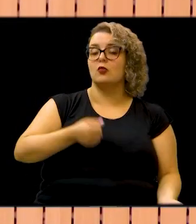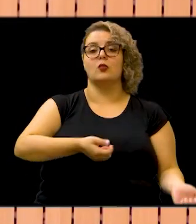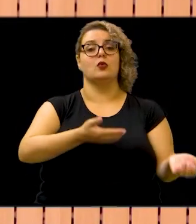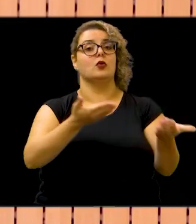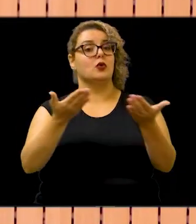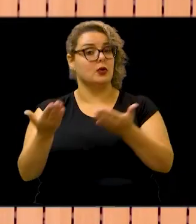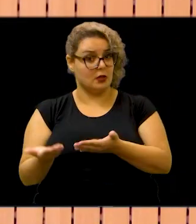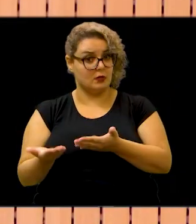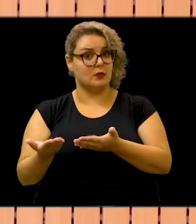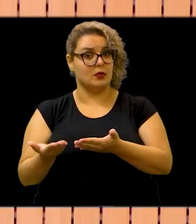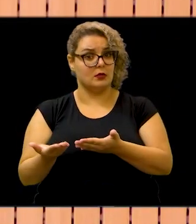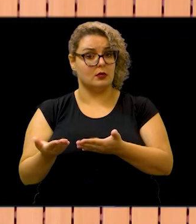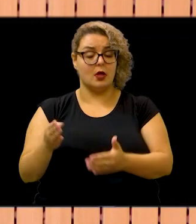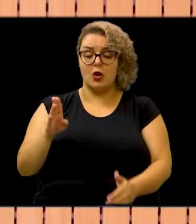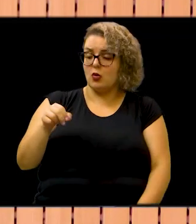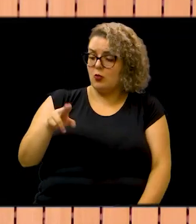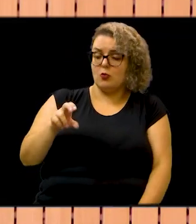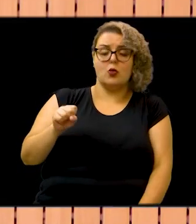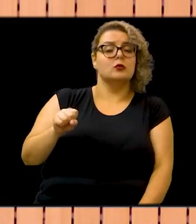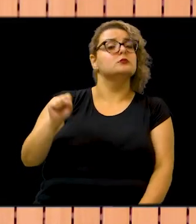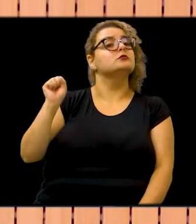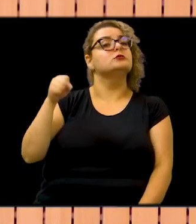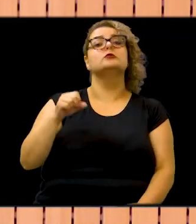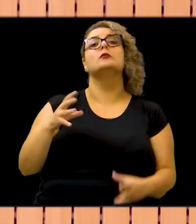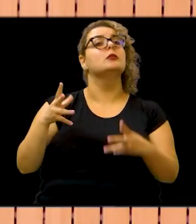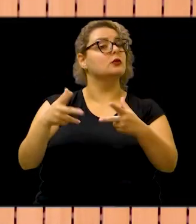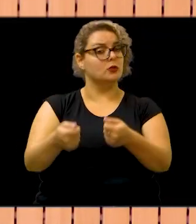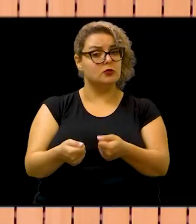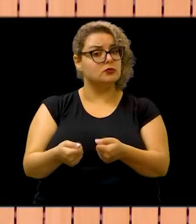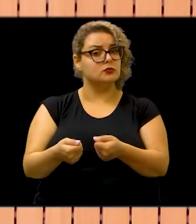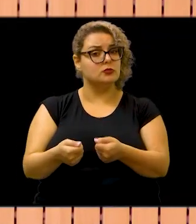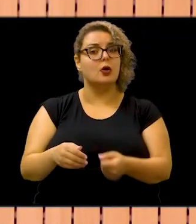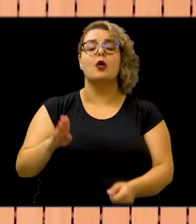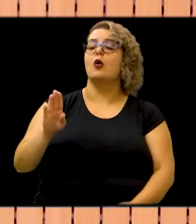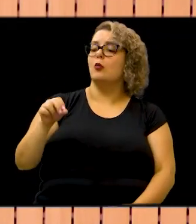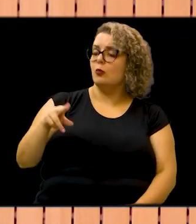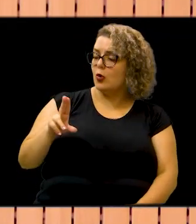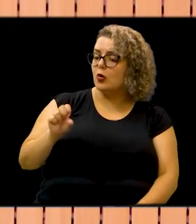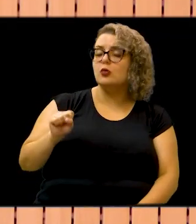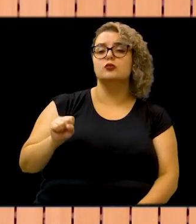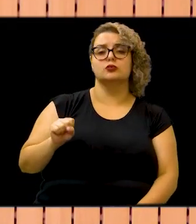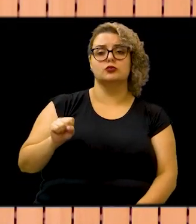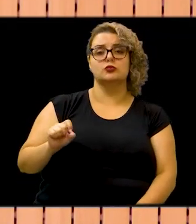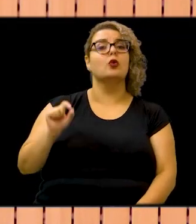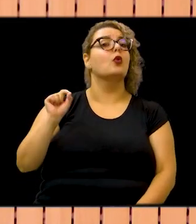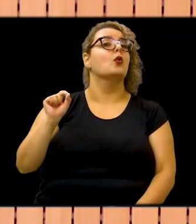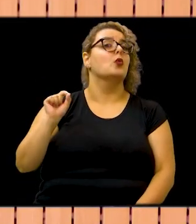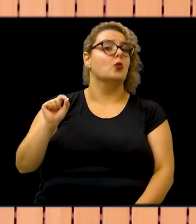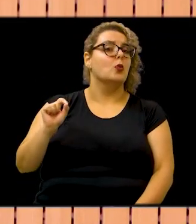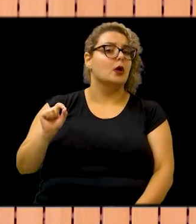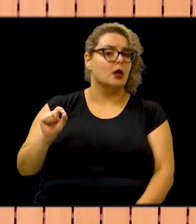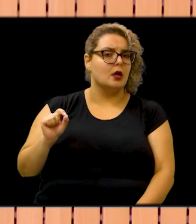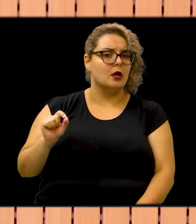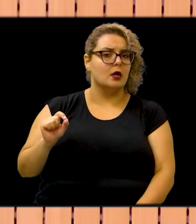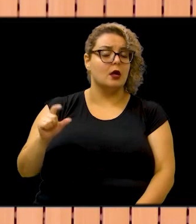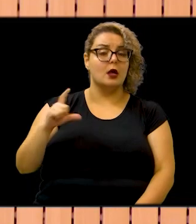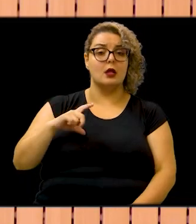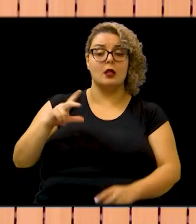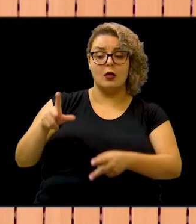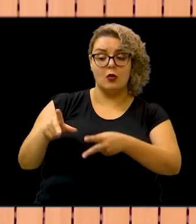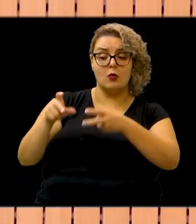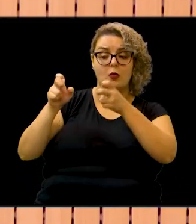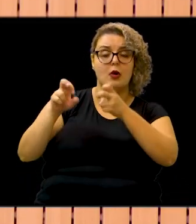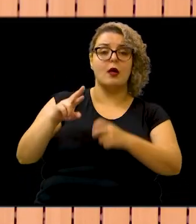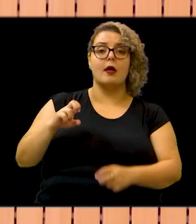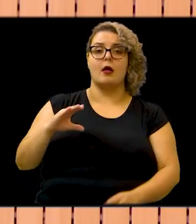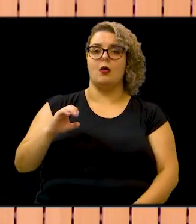que foi apresentado, era um bônus, sim, para todos. Era um bônus que seria para ter